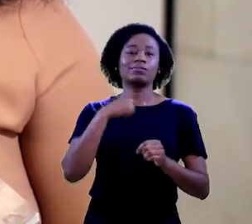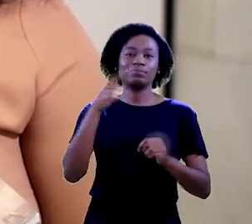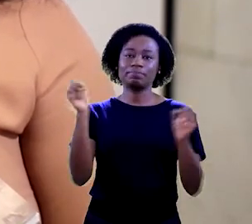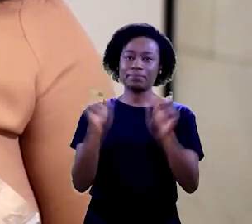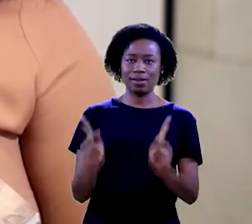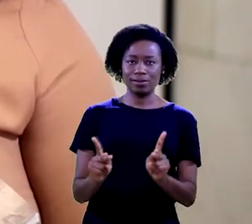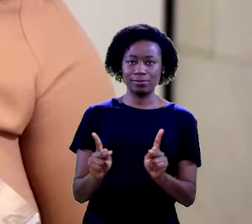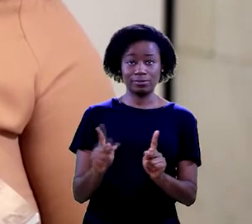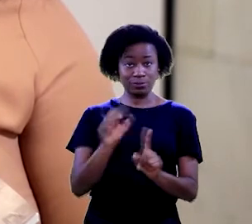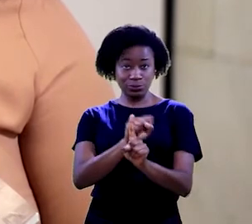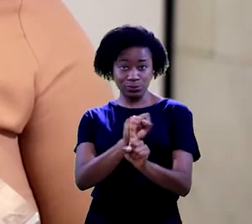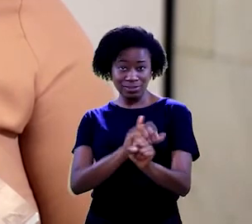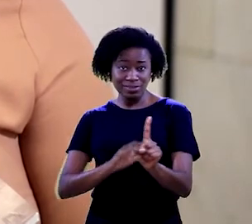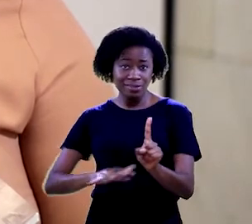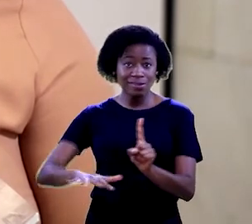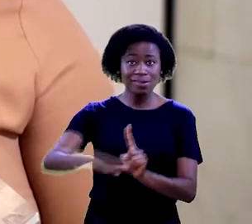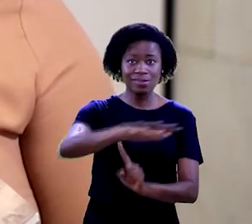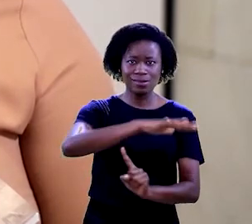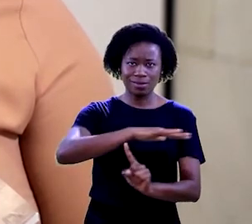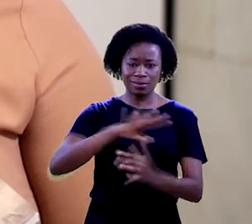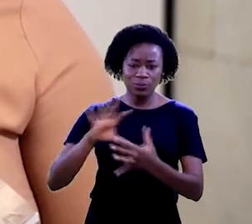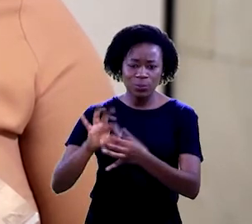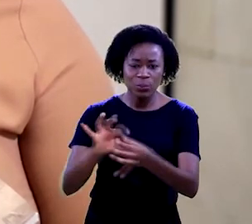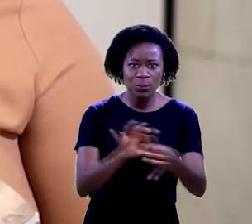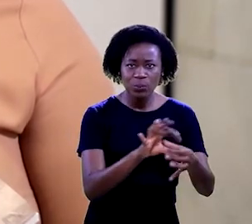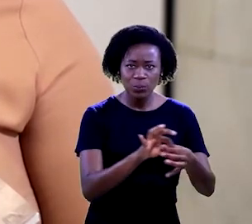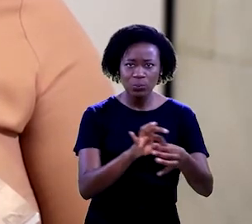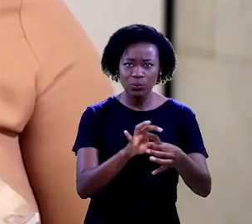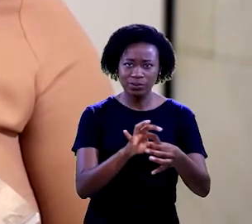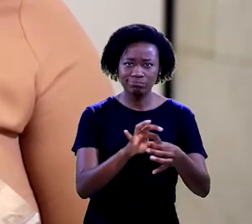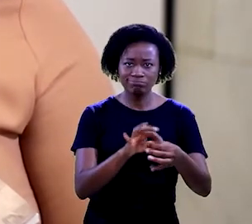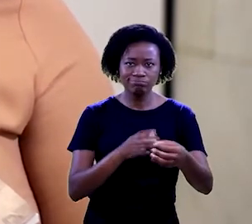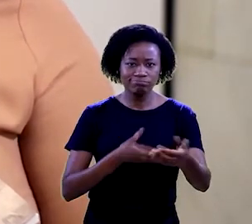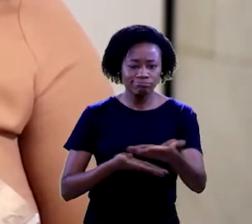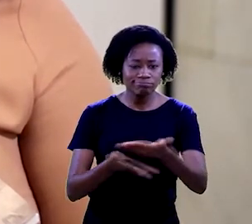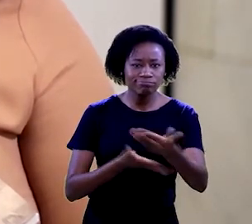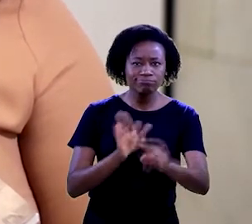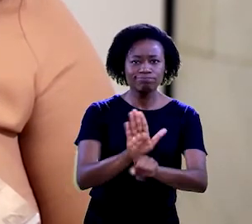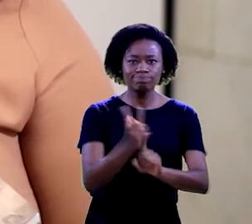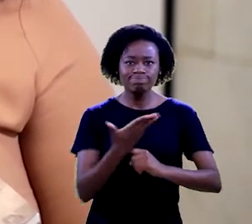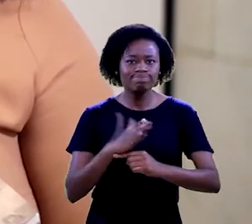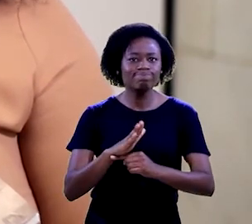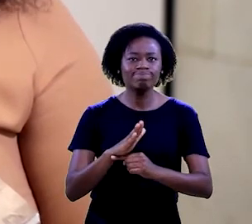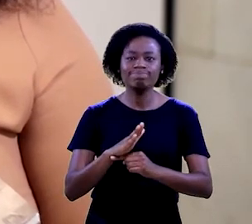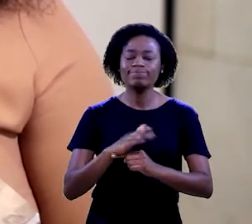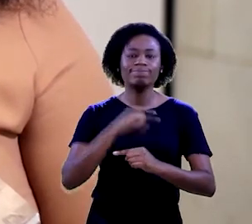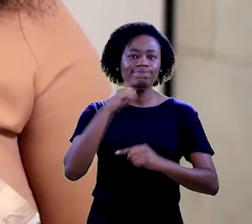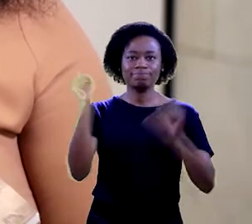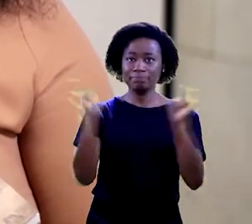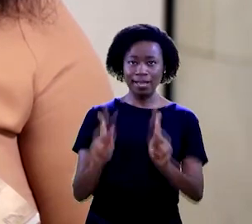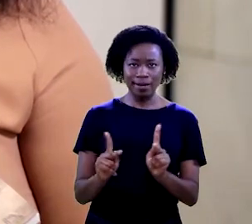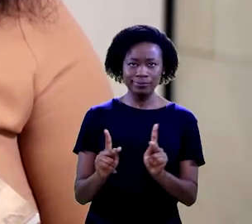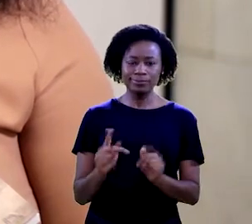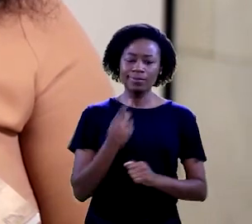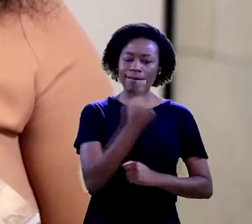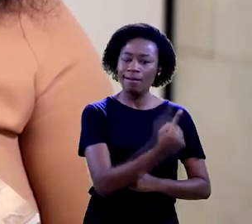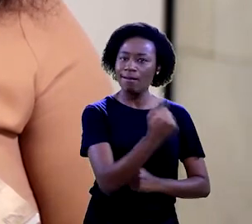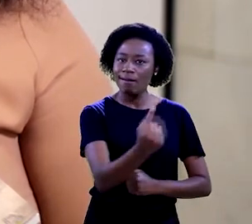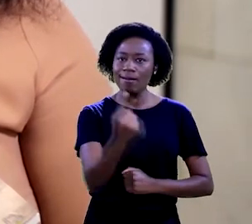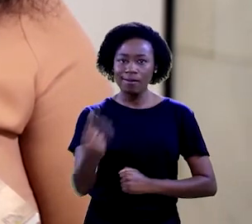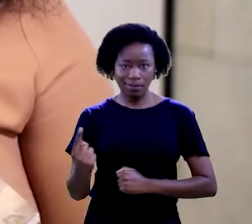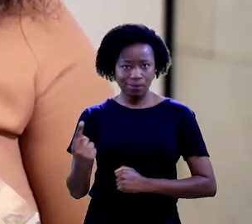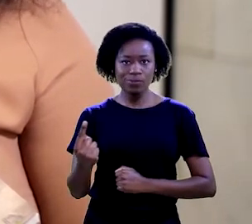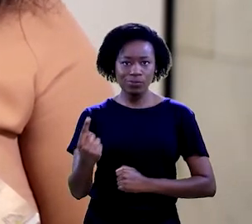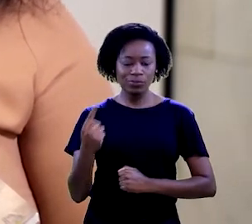sociedade que se compreenda interdependente. Todos nós, seres humanos, individualmente ou coletivamente,